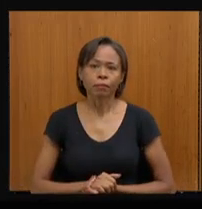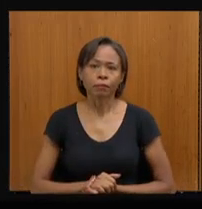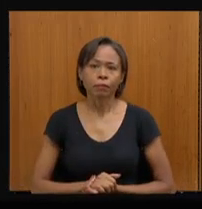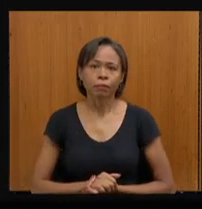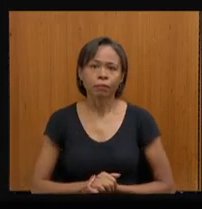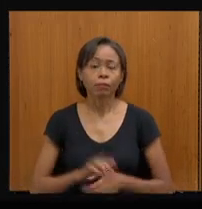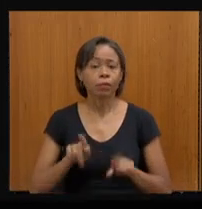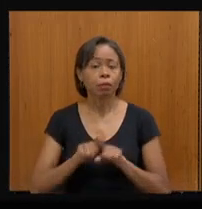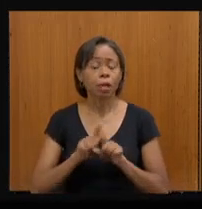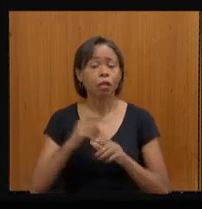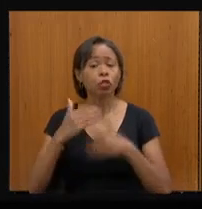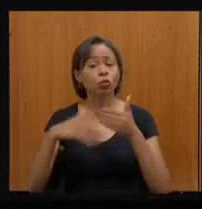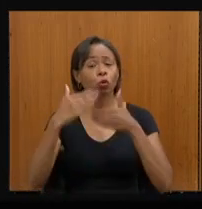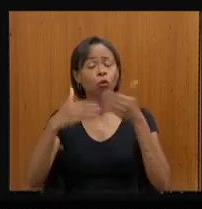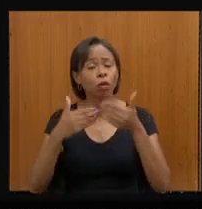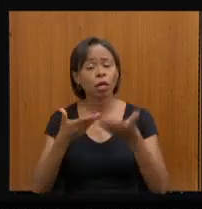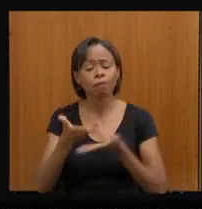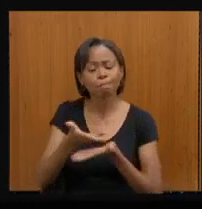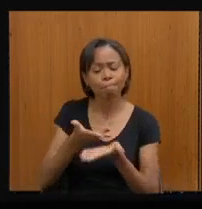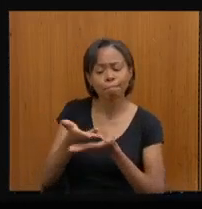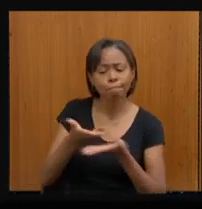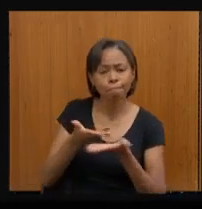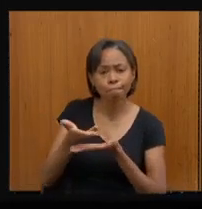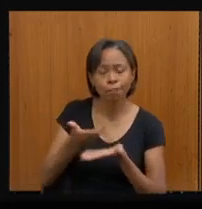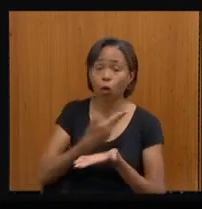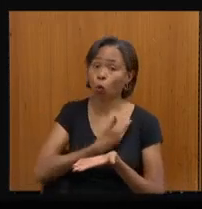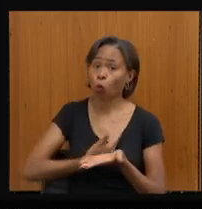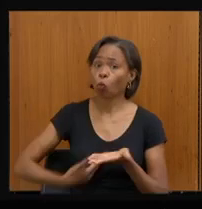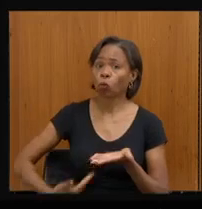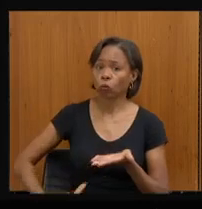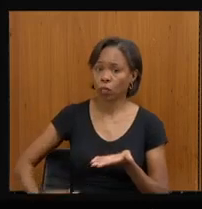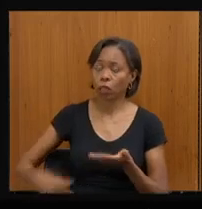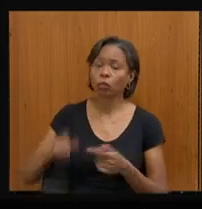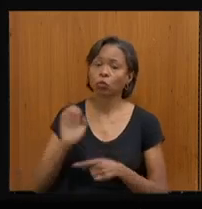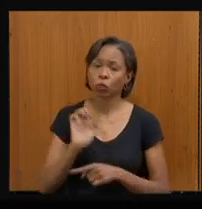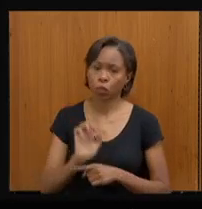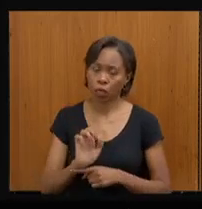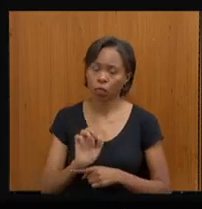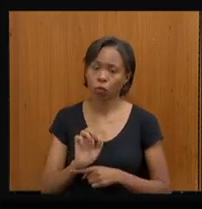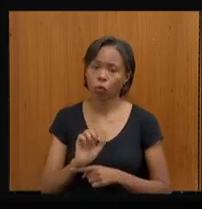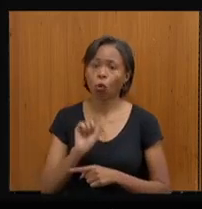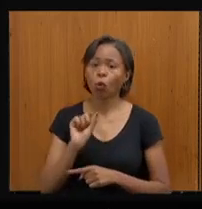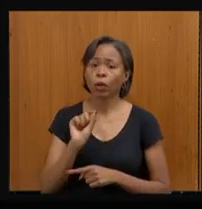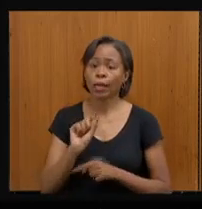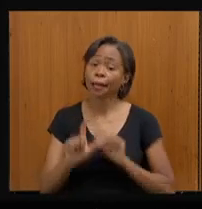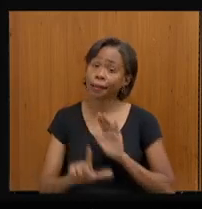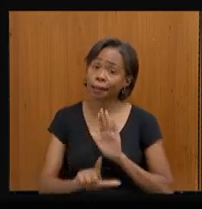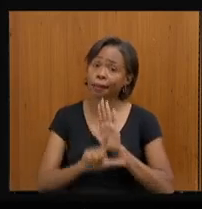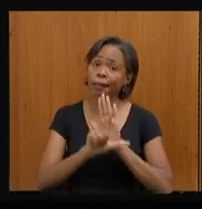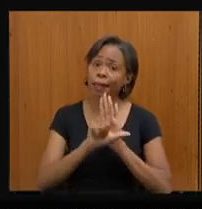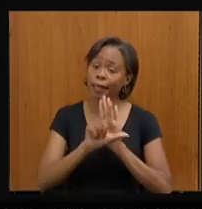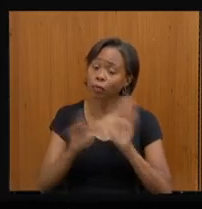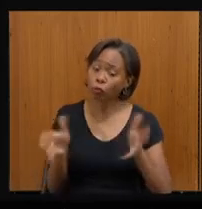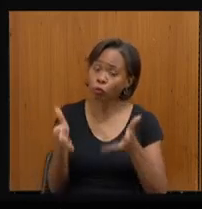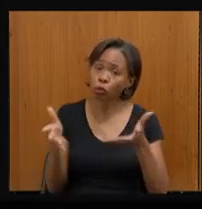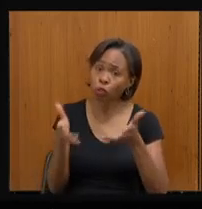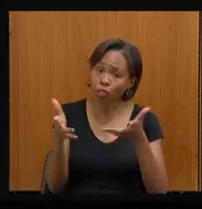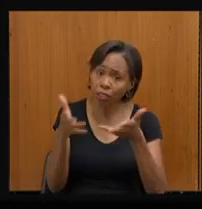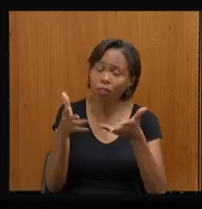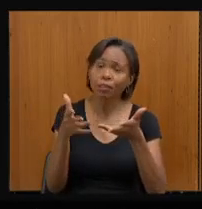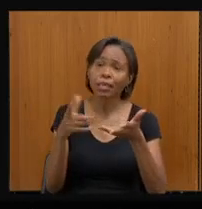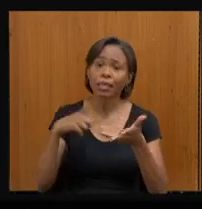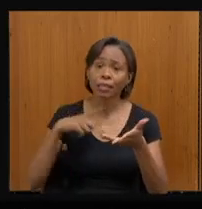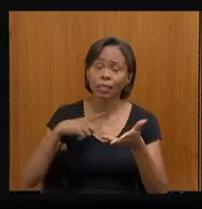desenvolver e articular junto ao governo do estado leis de estímulos contemplando regimes